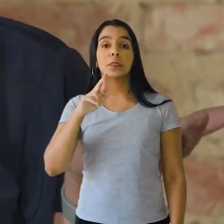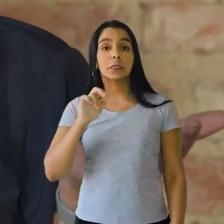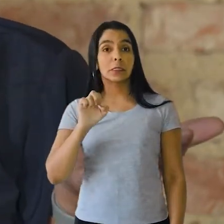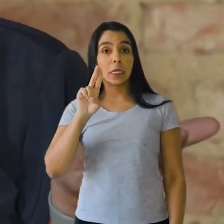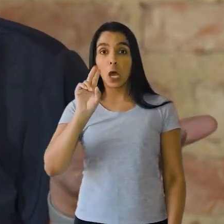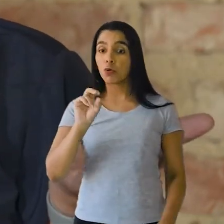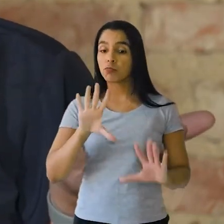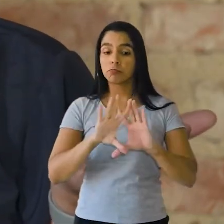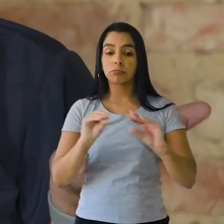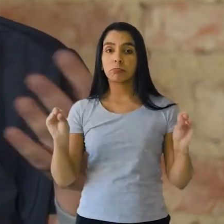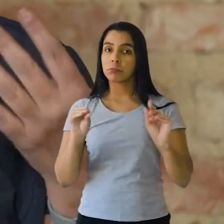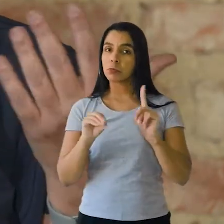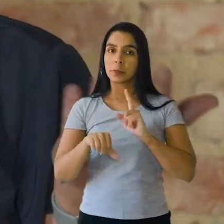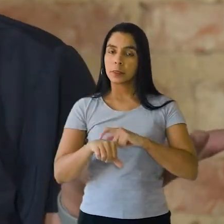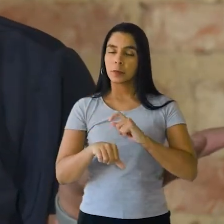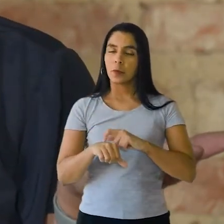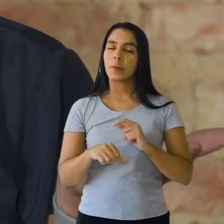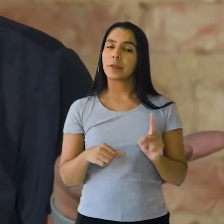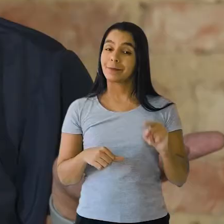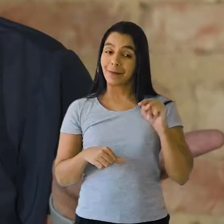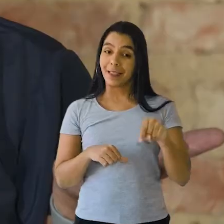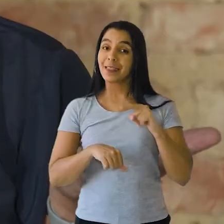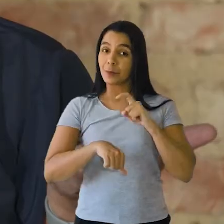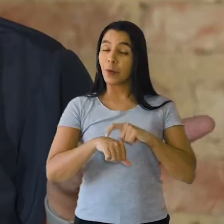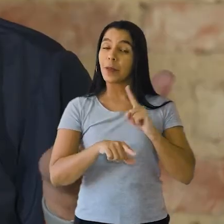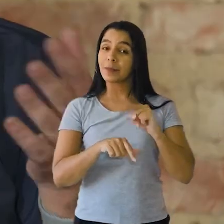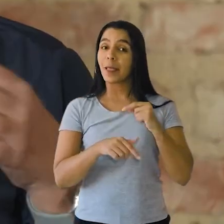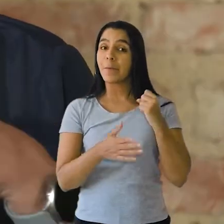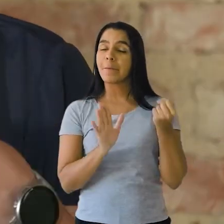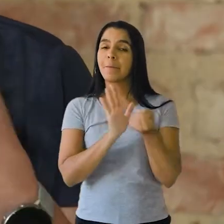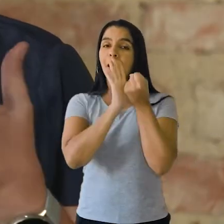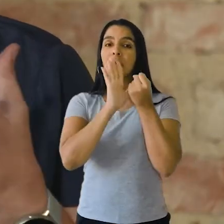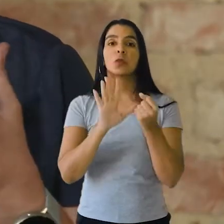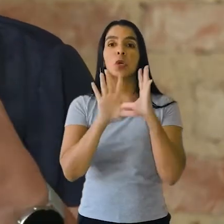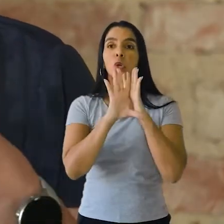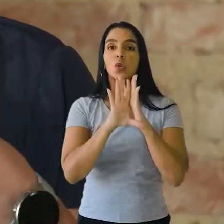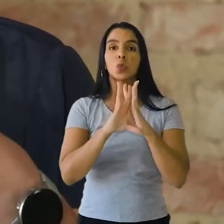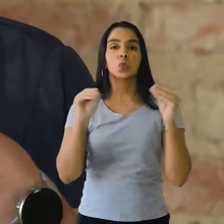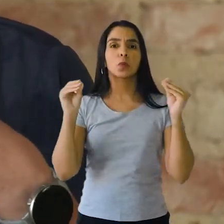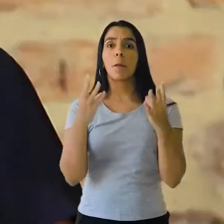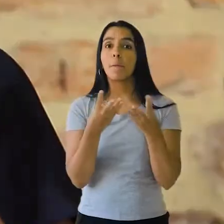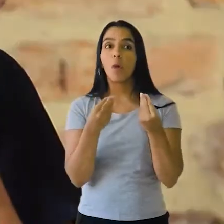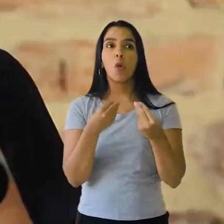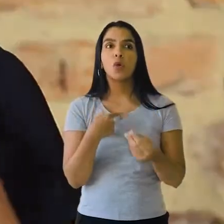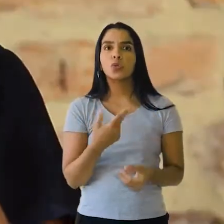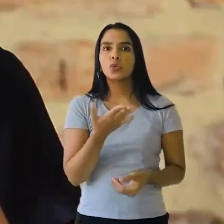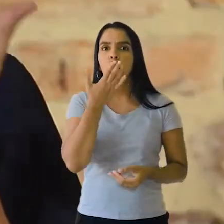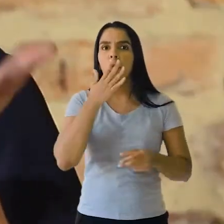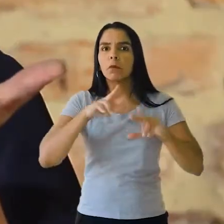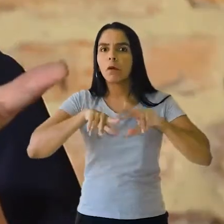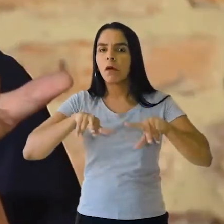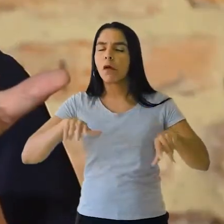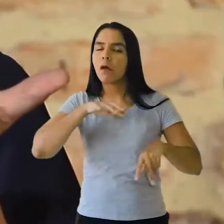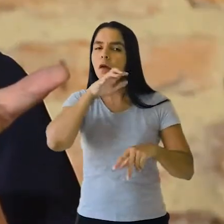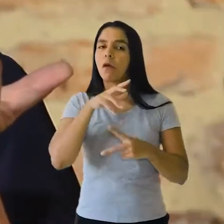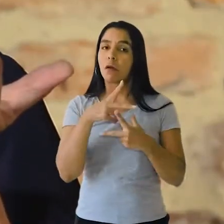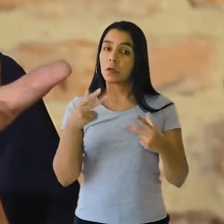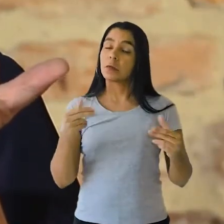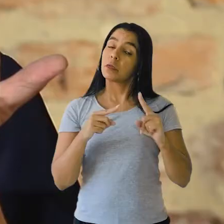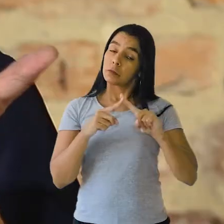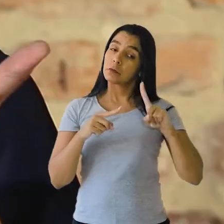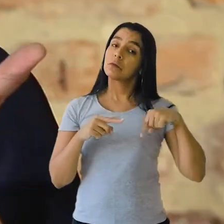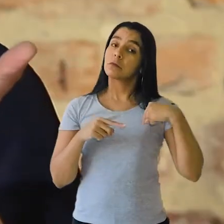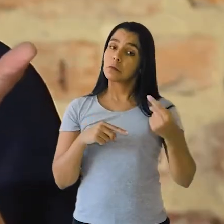sido apenas os dinossauros que desapareceram nesse momento. Esse momento ele é marcado não só pelo desaparecimento de